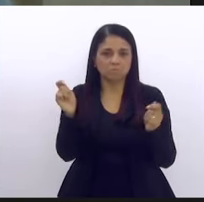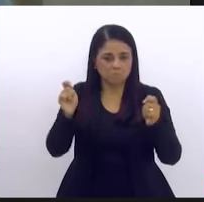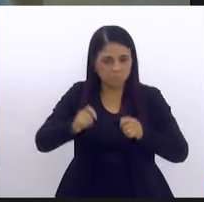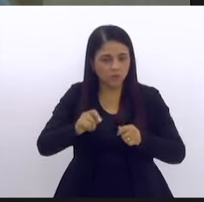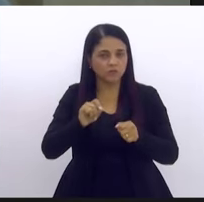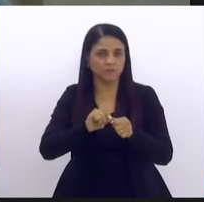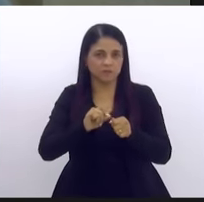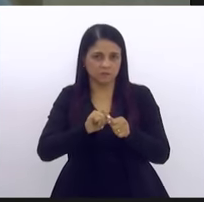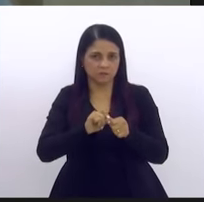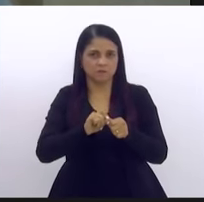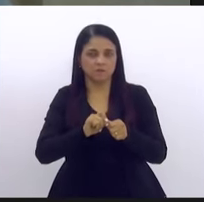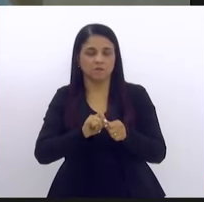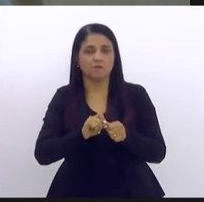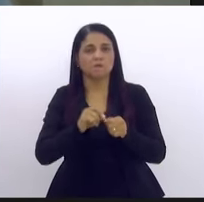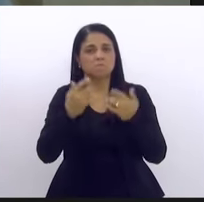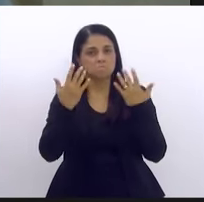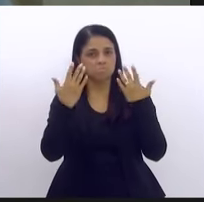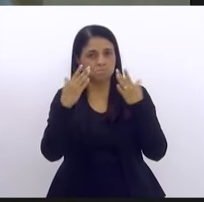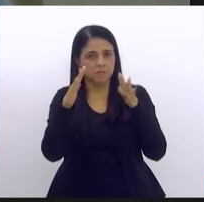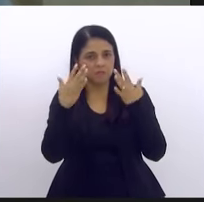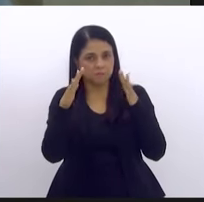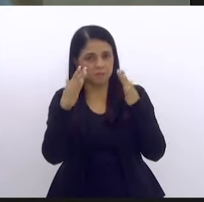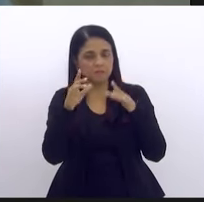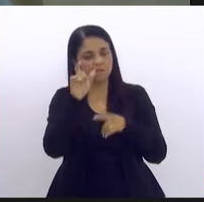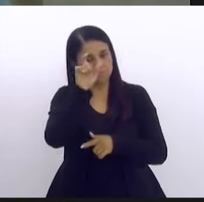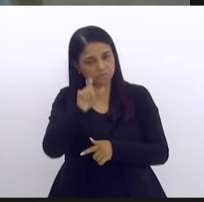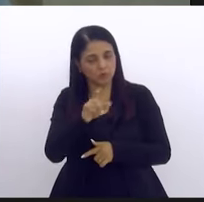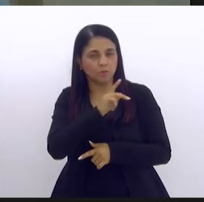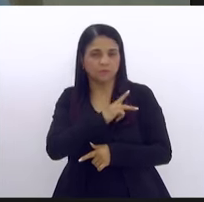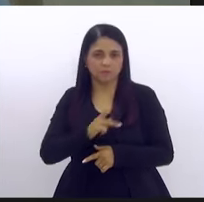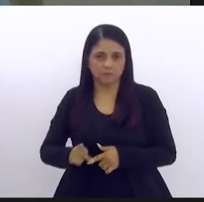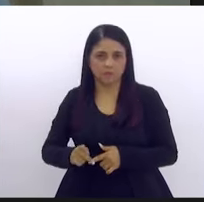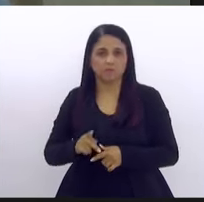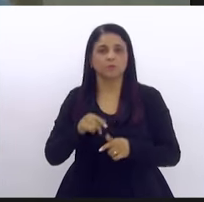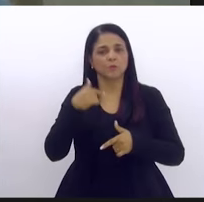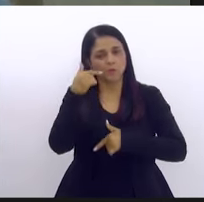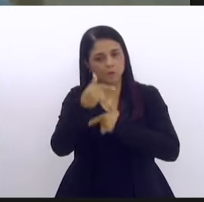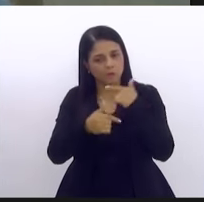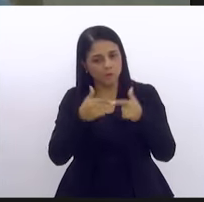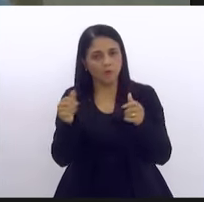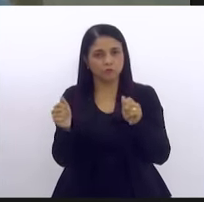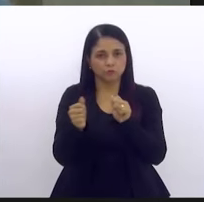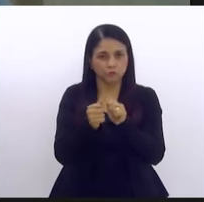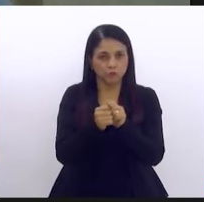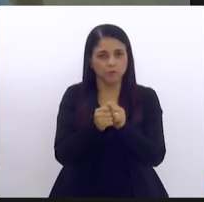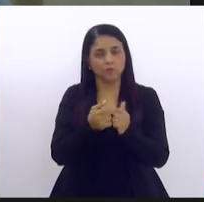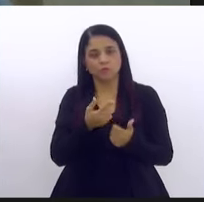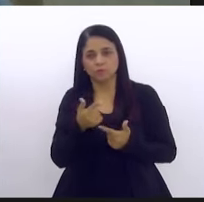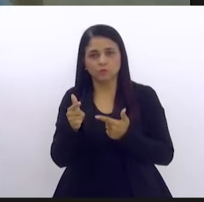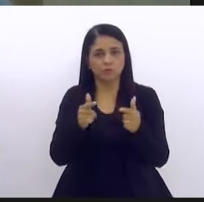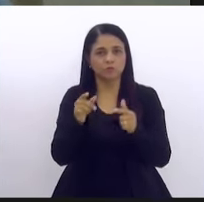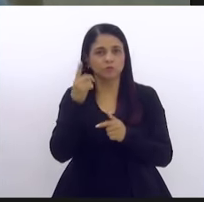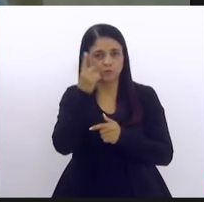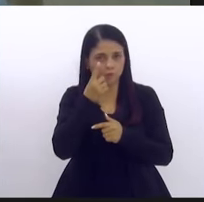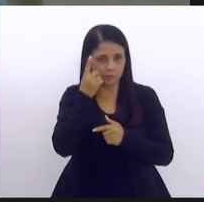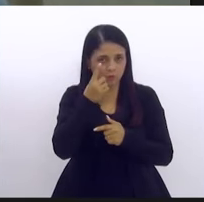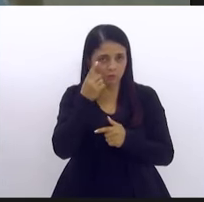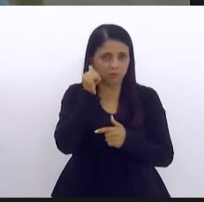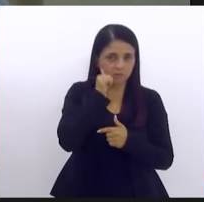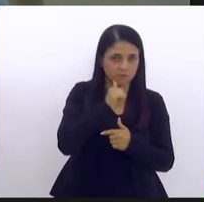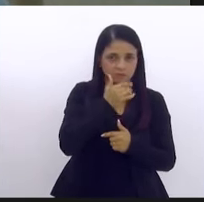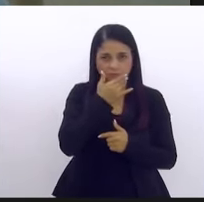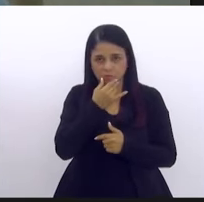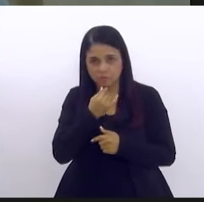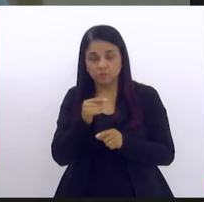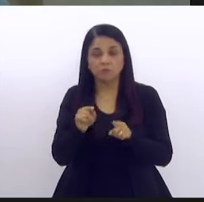Quero parabenizar ao senhor por esse trabalho, juntamente com os demais deputados e deputadas, e